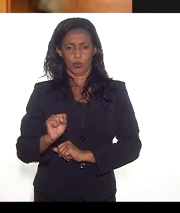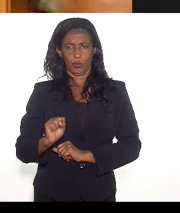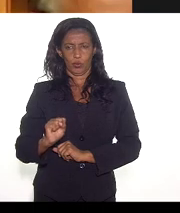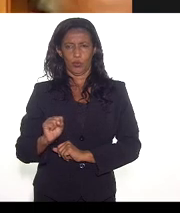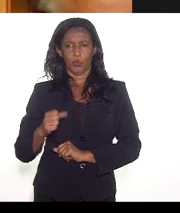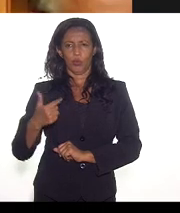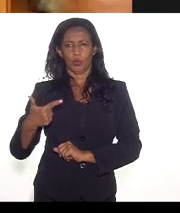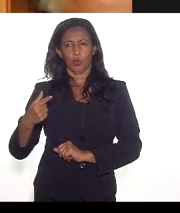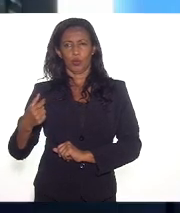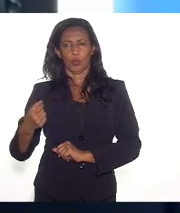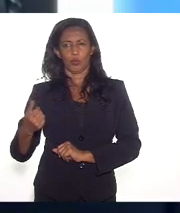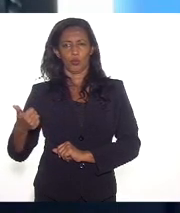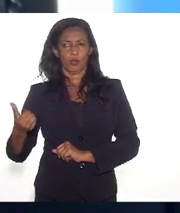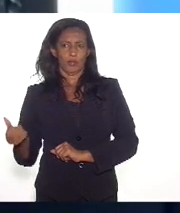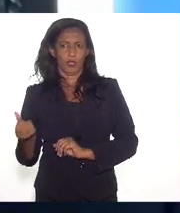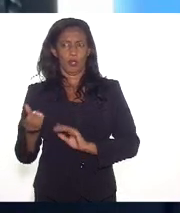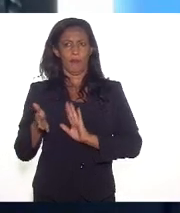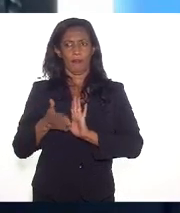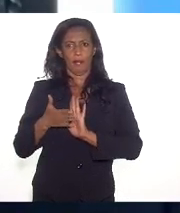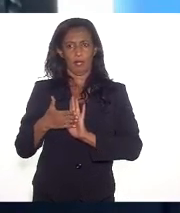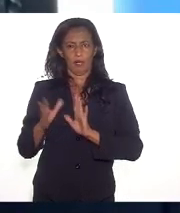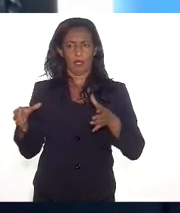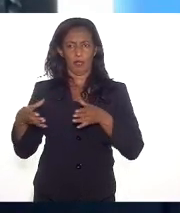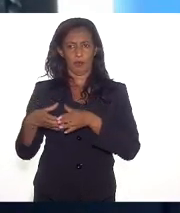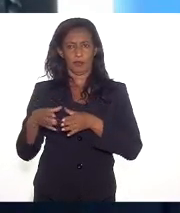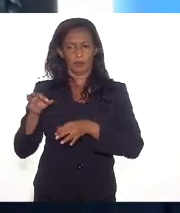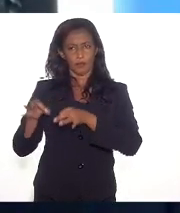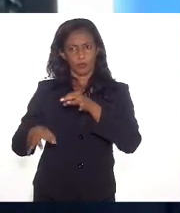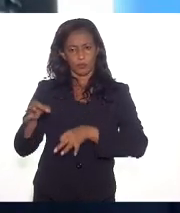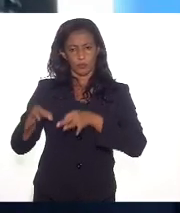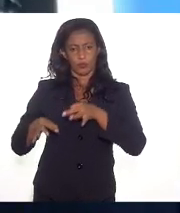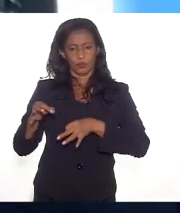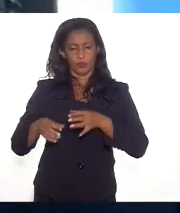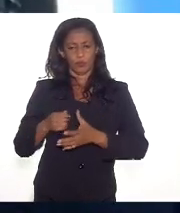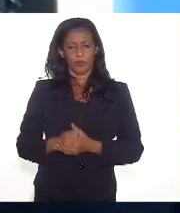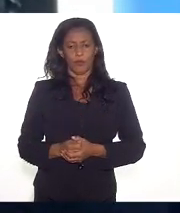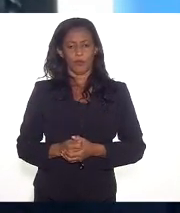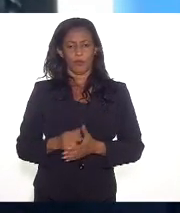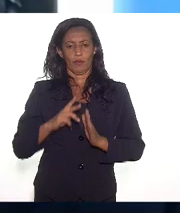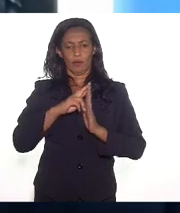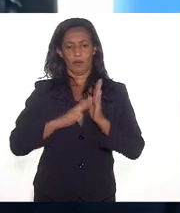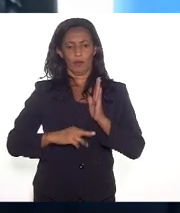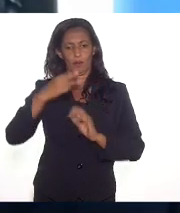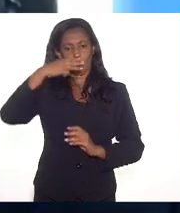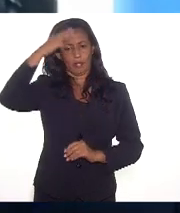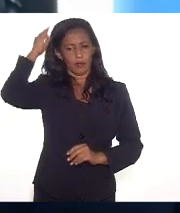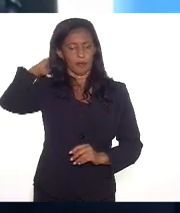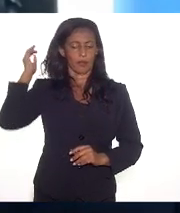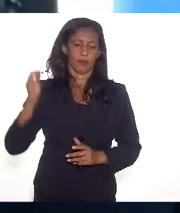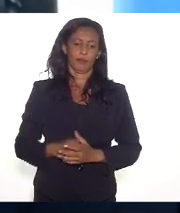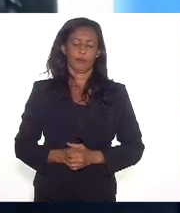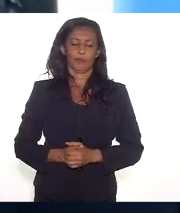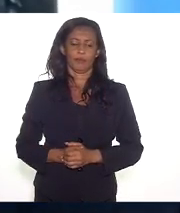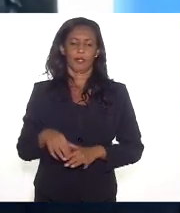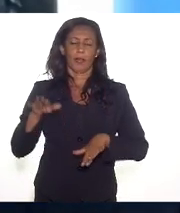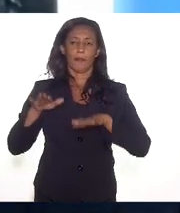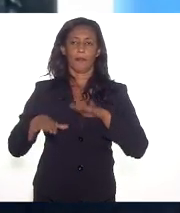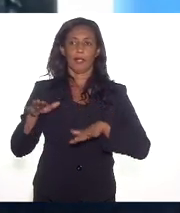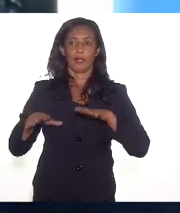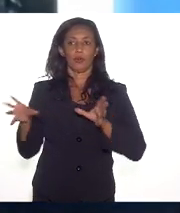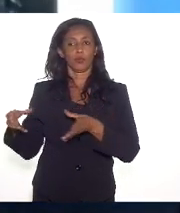8/2016, parecer da Comissão de Constituição e Justiça pela juridicidade. Relator, deputado Márcio Pacheco, pendendo de parecer